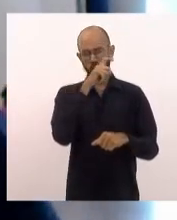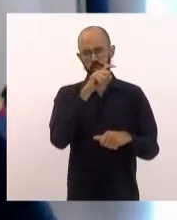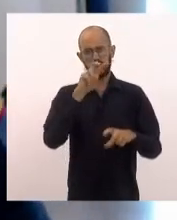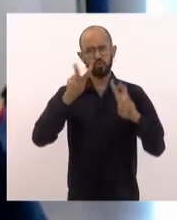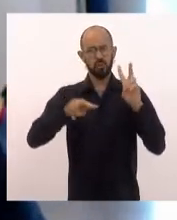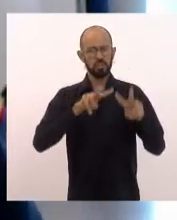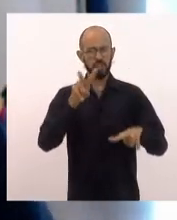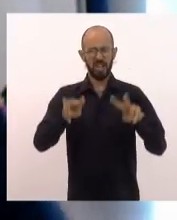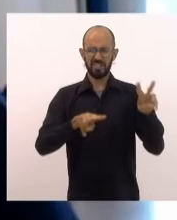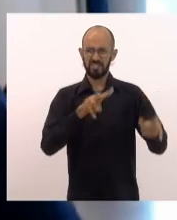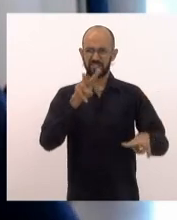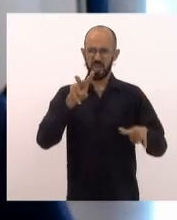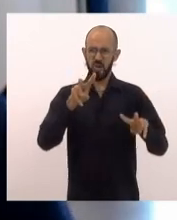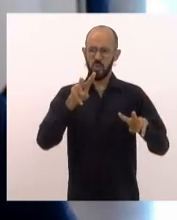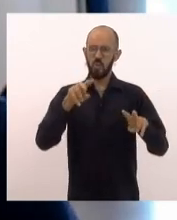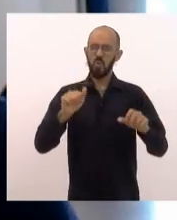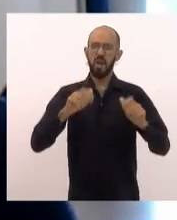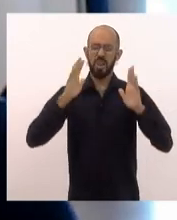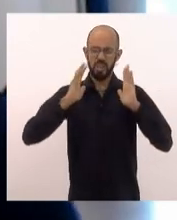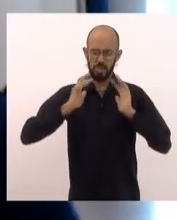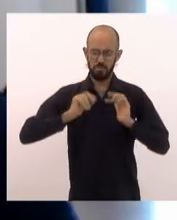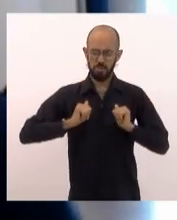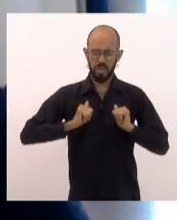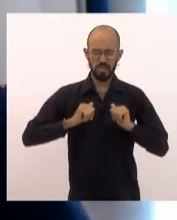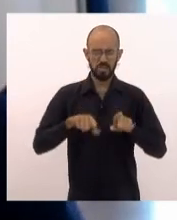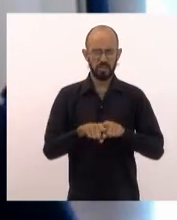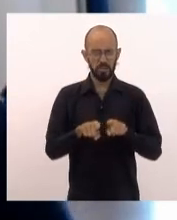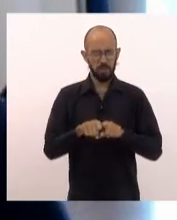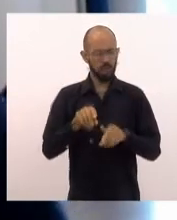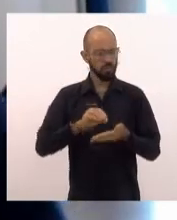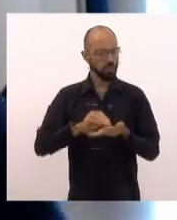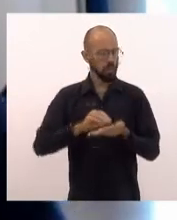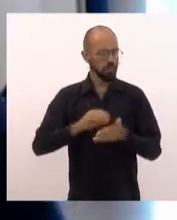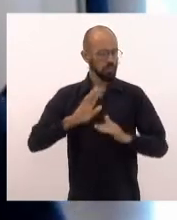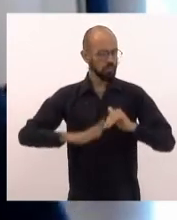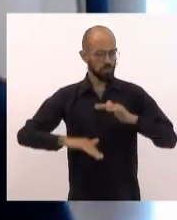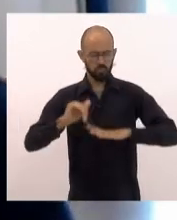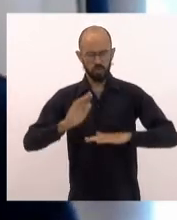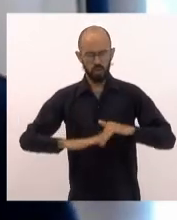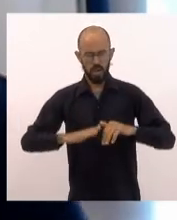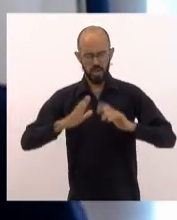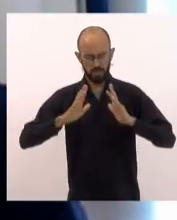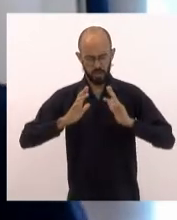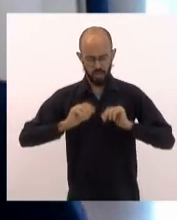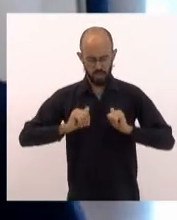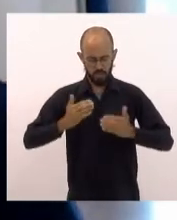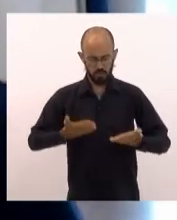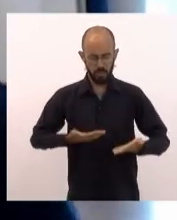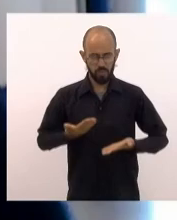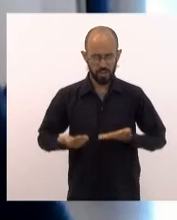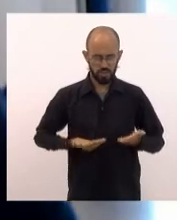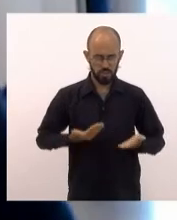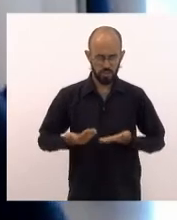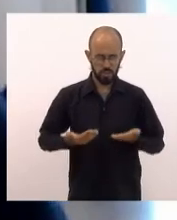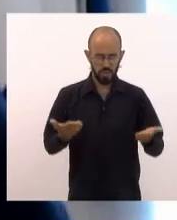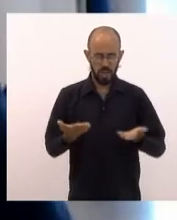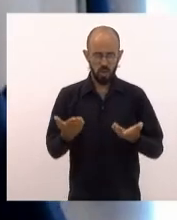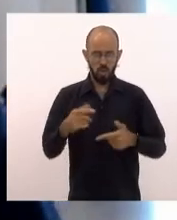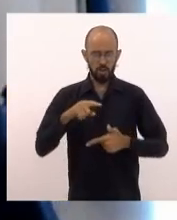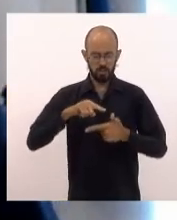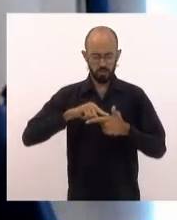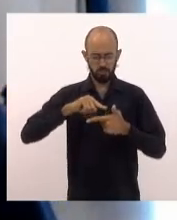higienização de ambiente, à falta de profissionais para garantir a limpeza da escola. E a gente agora, no pico, no novo pico